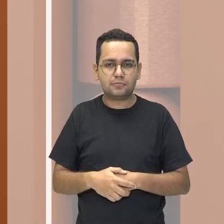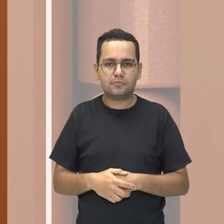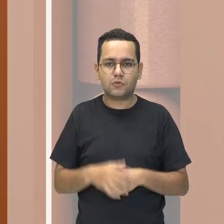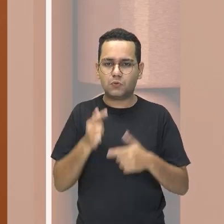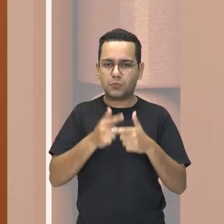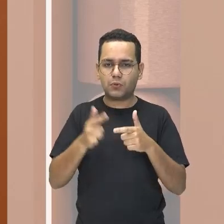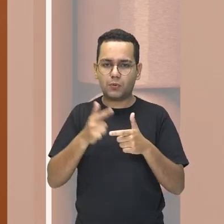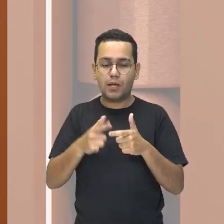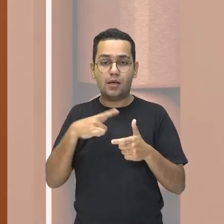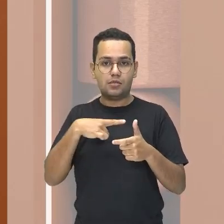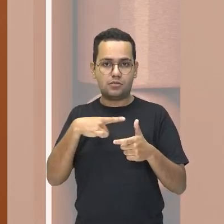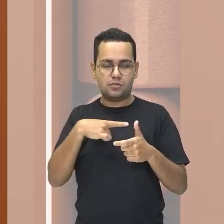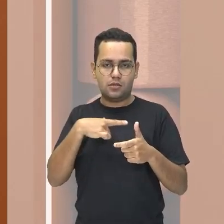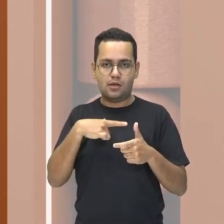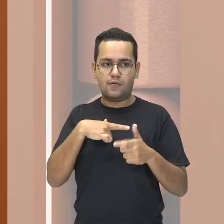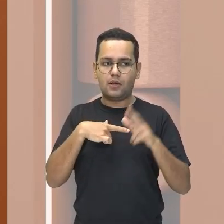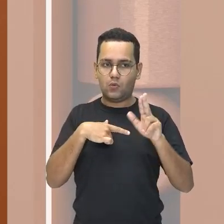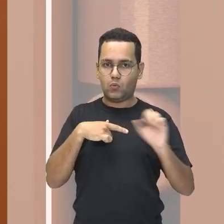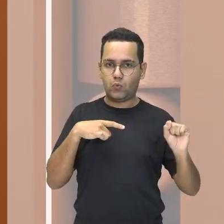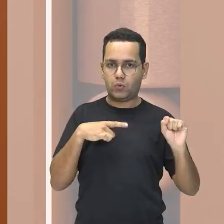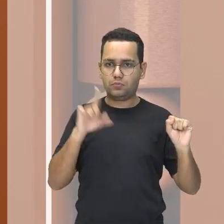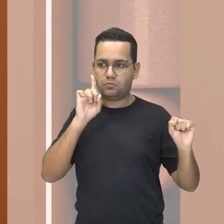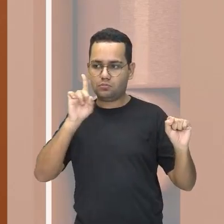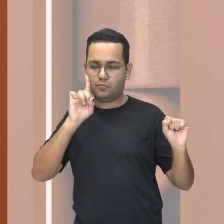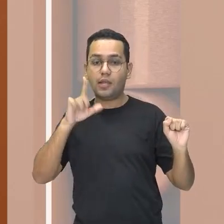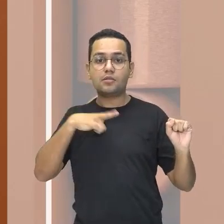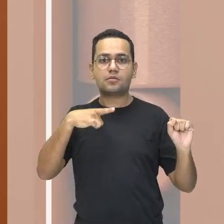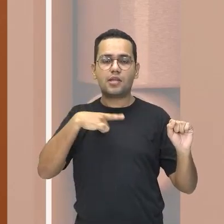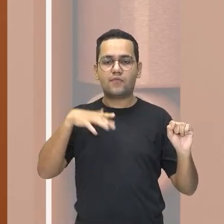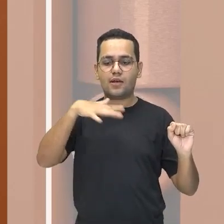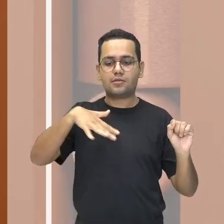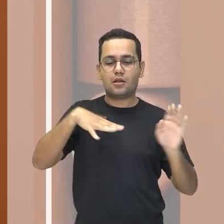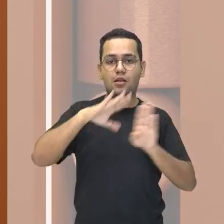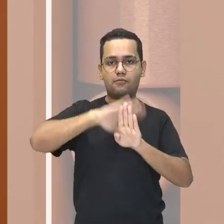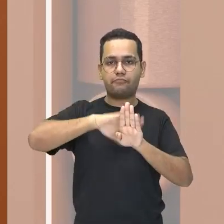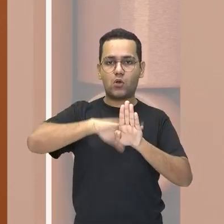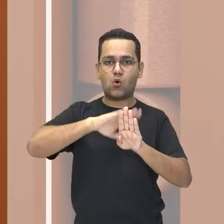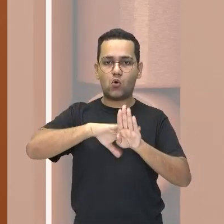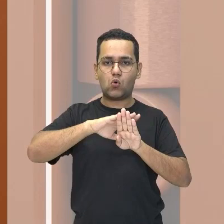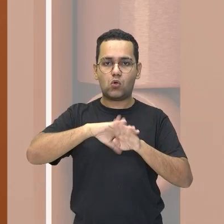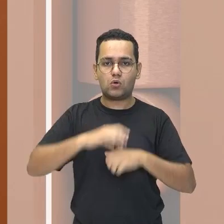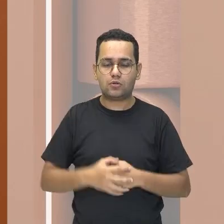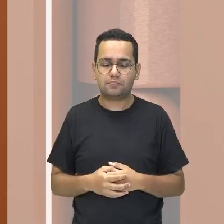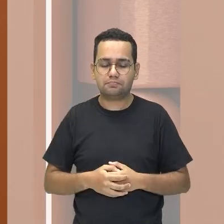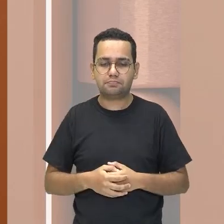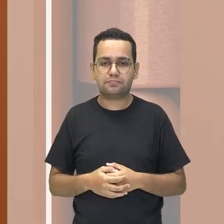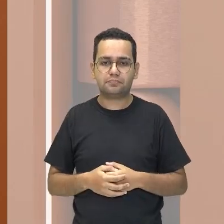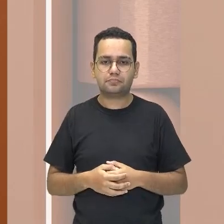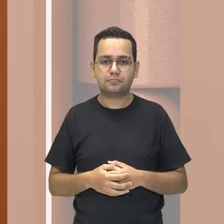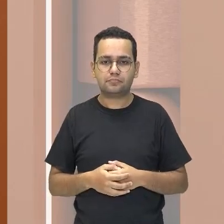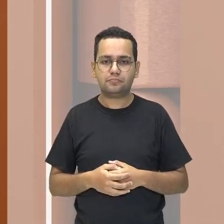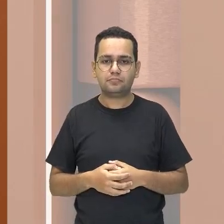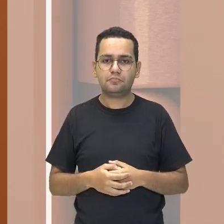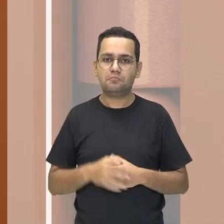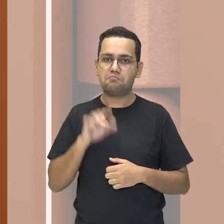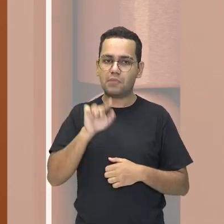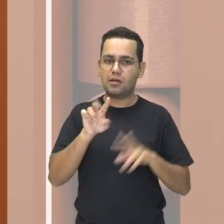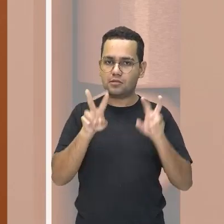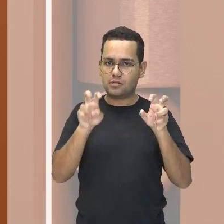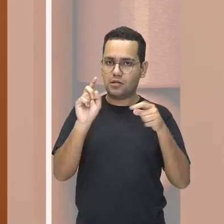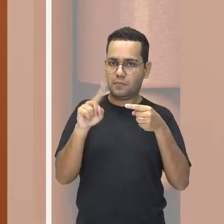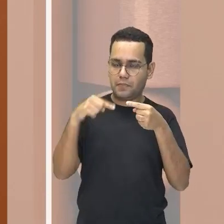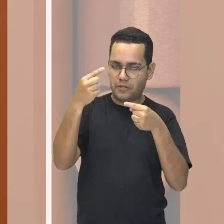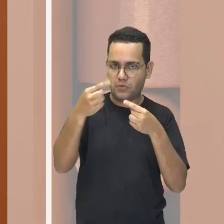guerra ideológica na busca por zonas de influência. Mas, galera, isso é assunto para outras